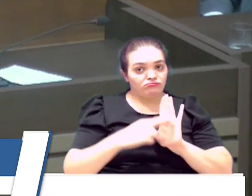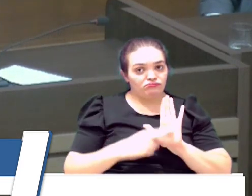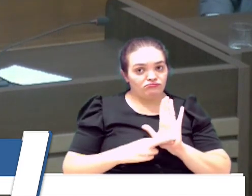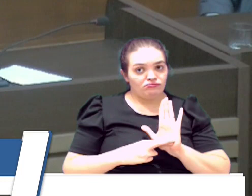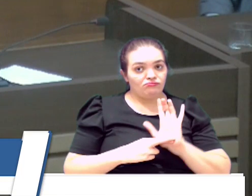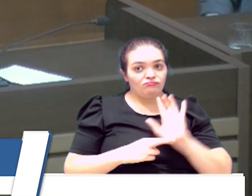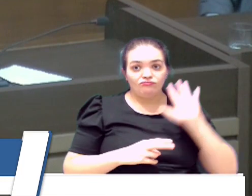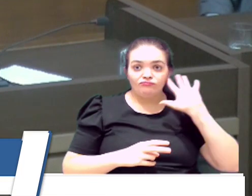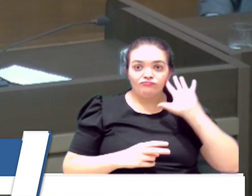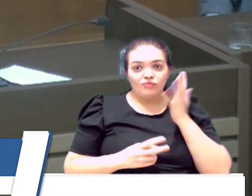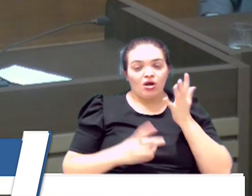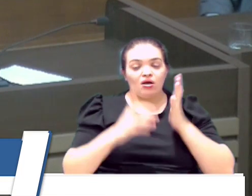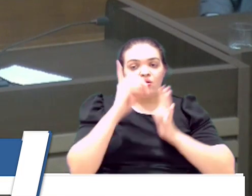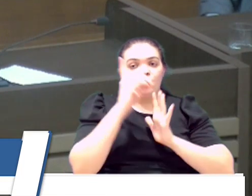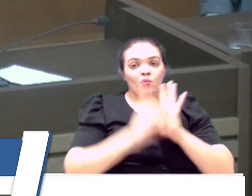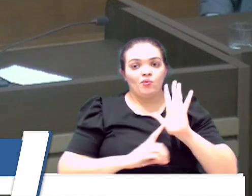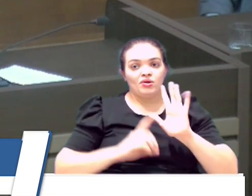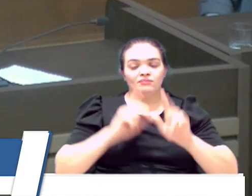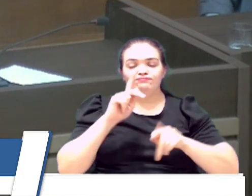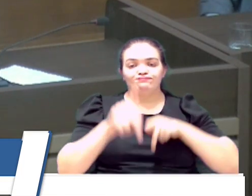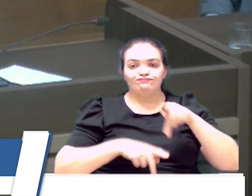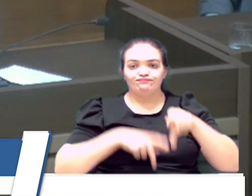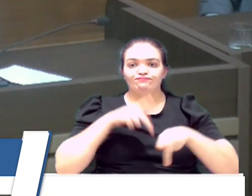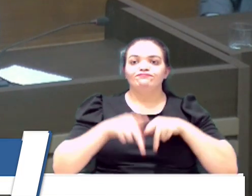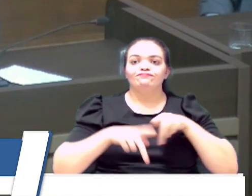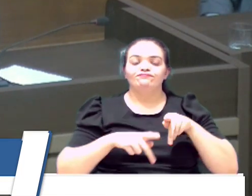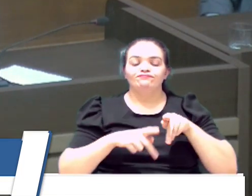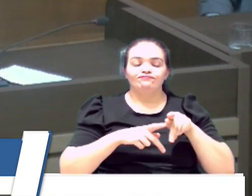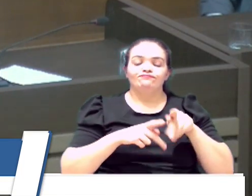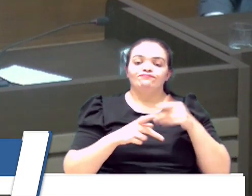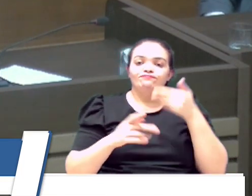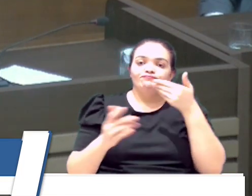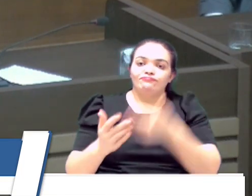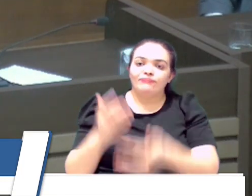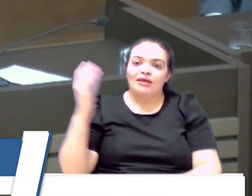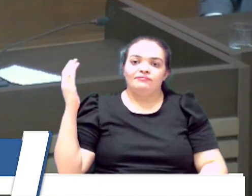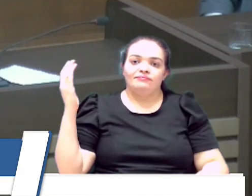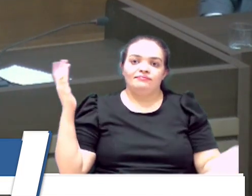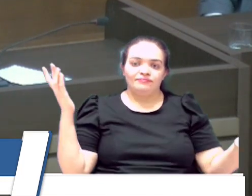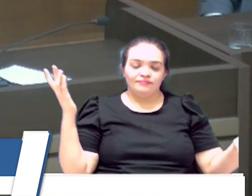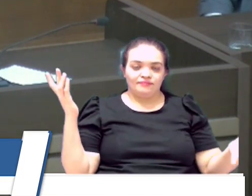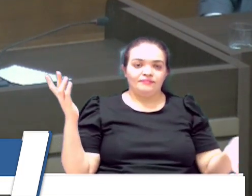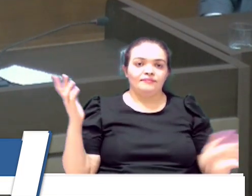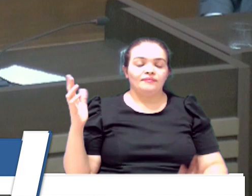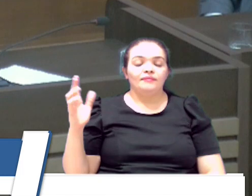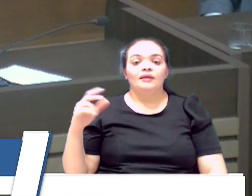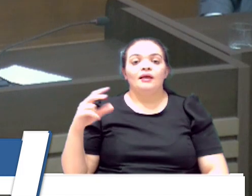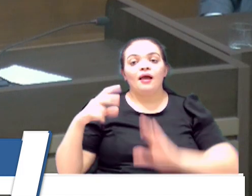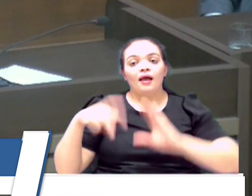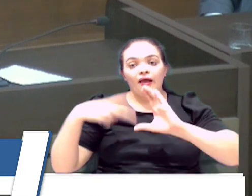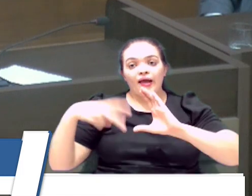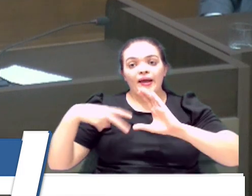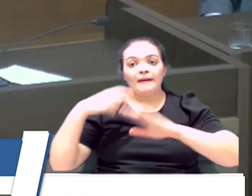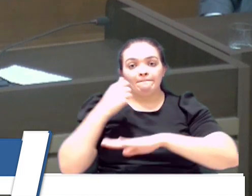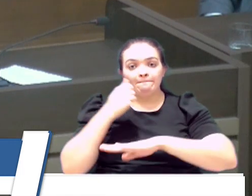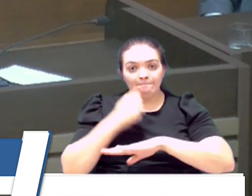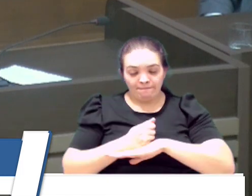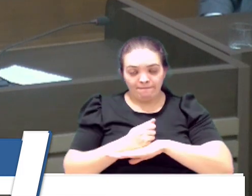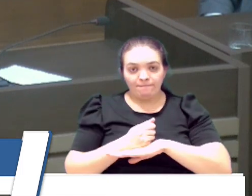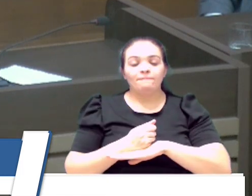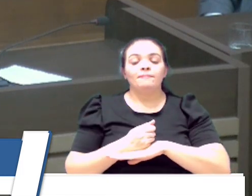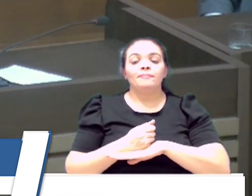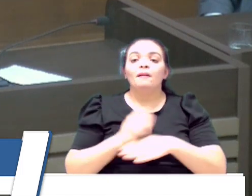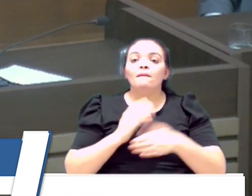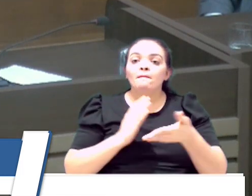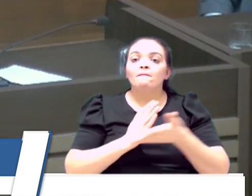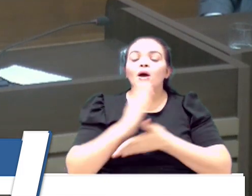é um direito que a população está deixando de ter. E a Câmara aqui de Franca já aprovou